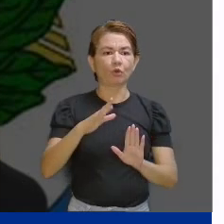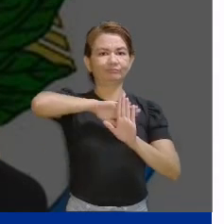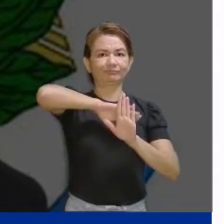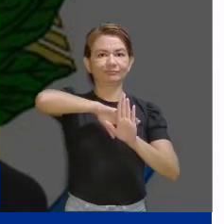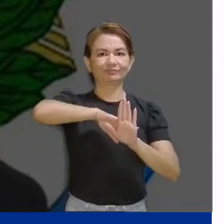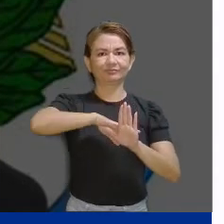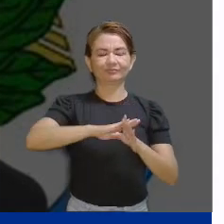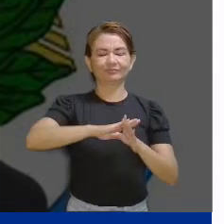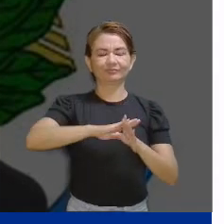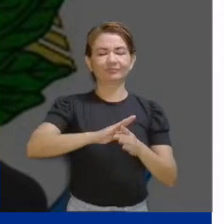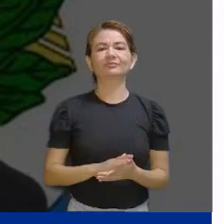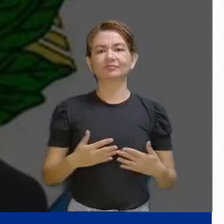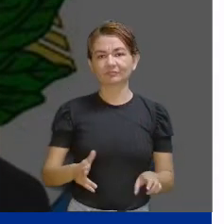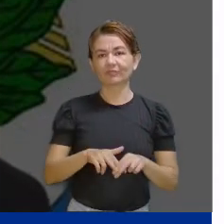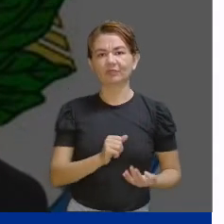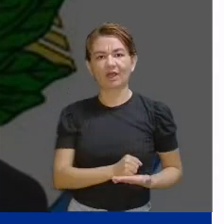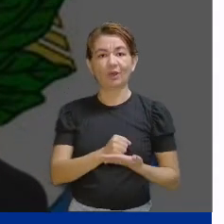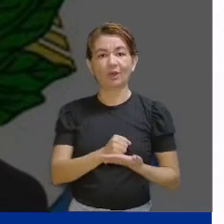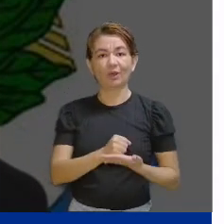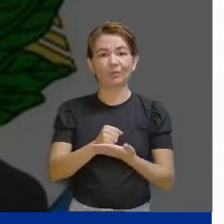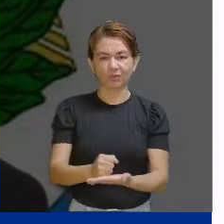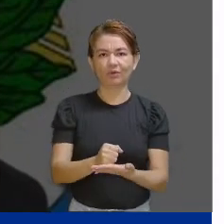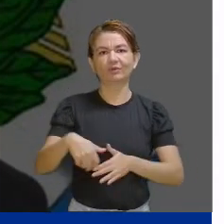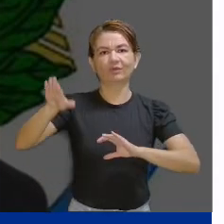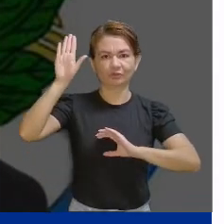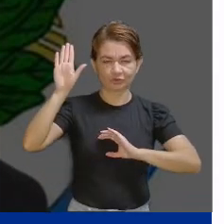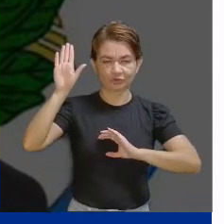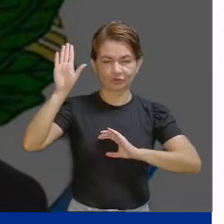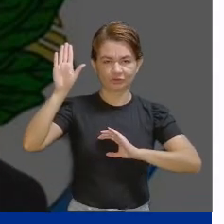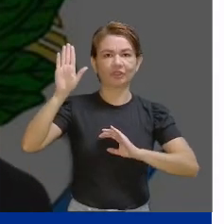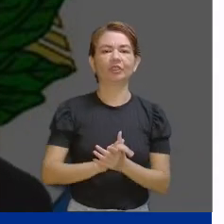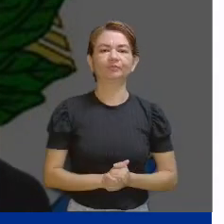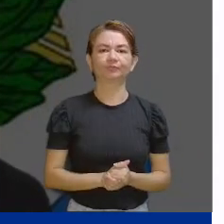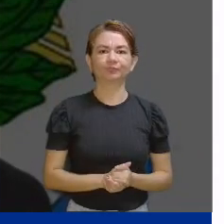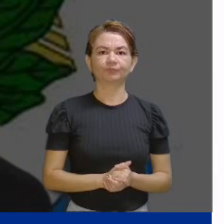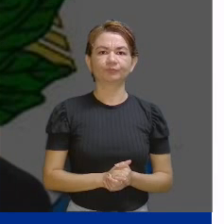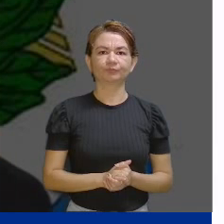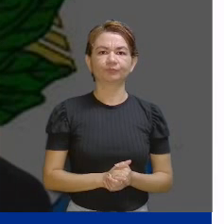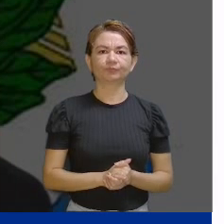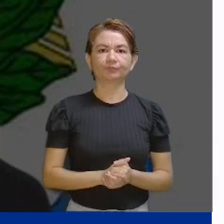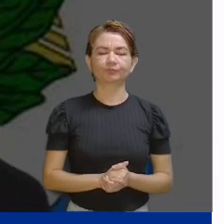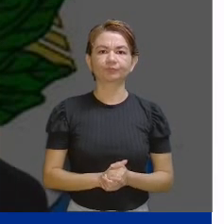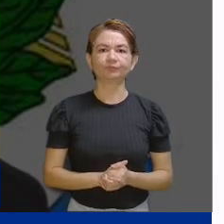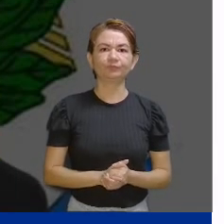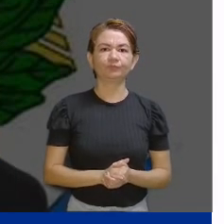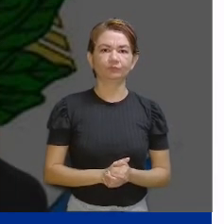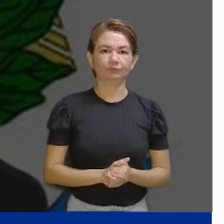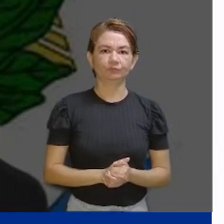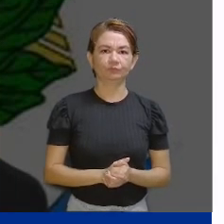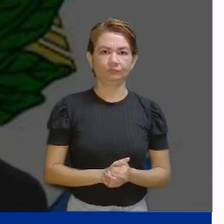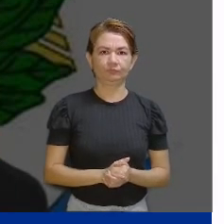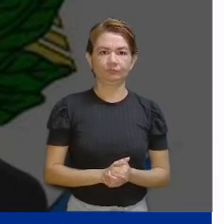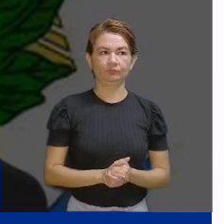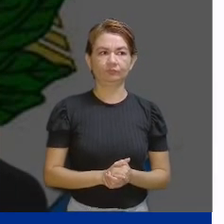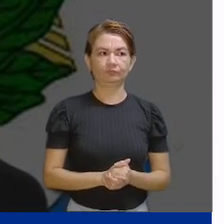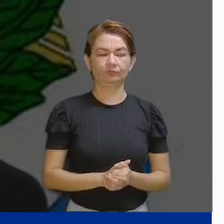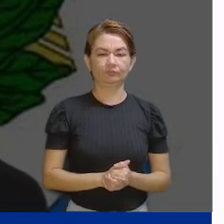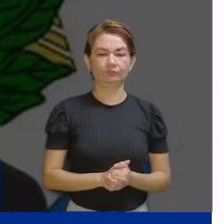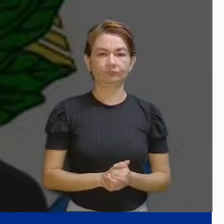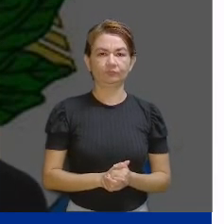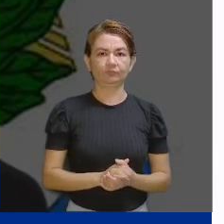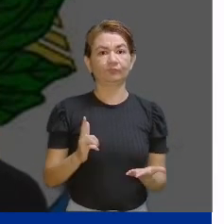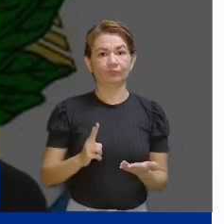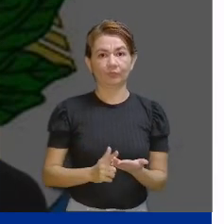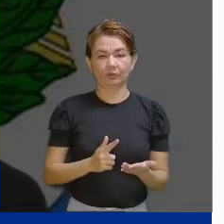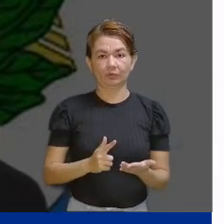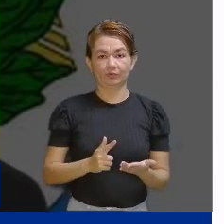de forma a beneficiar uma candidatura. Fecho aspas e cito a obra. O autor